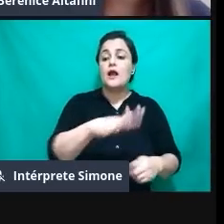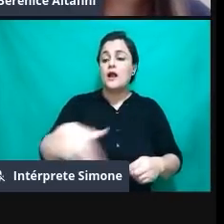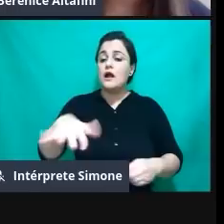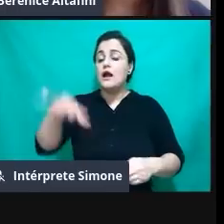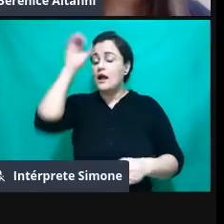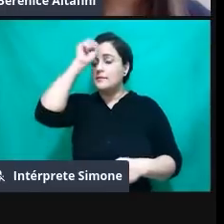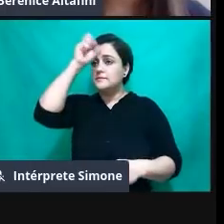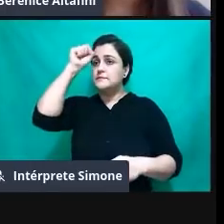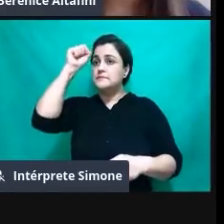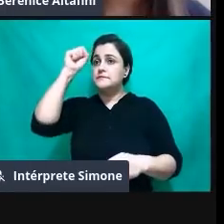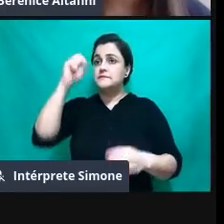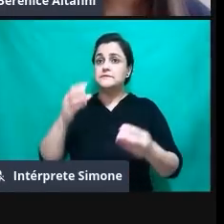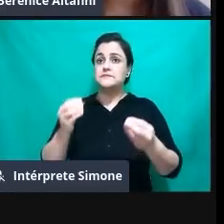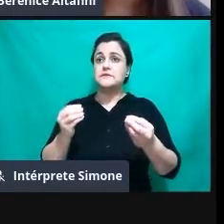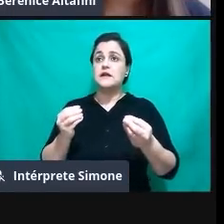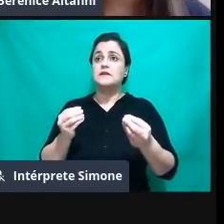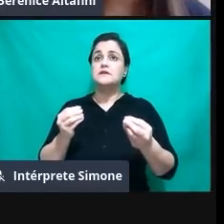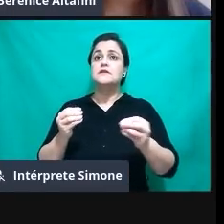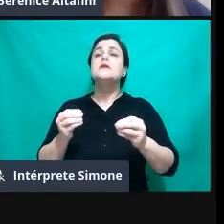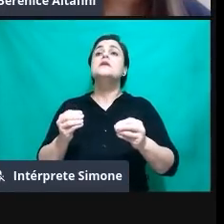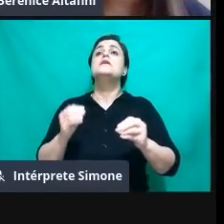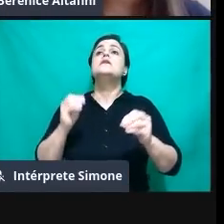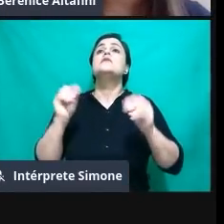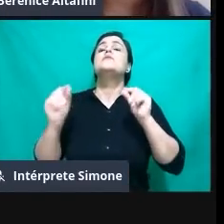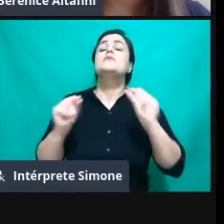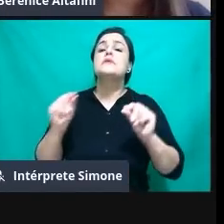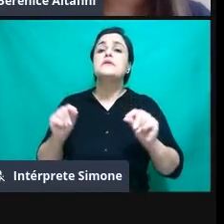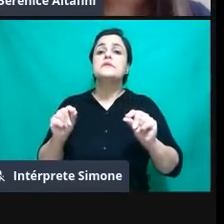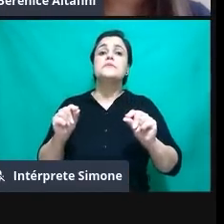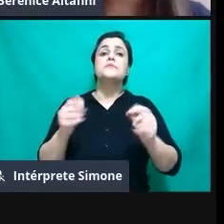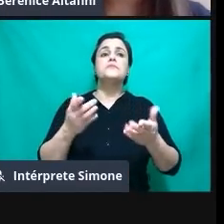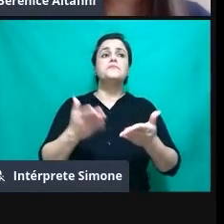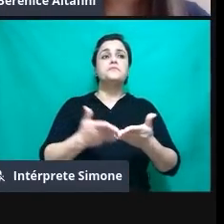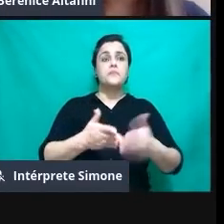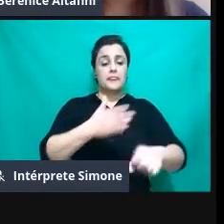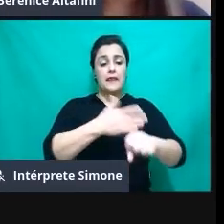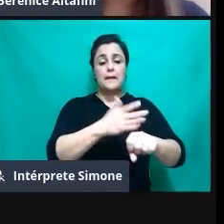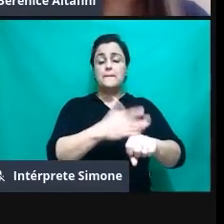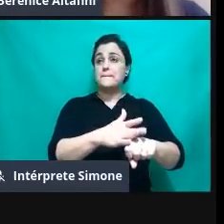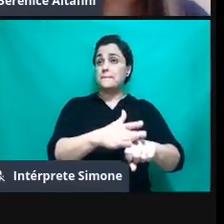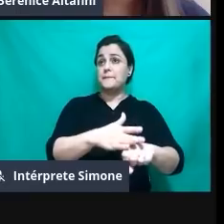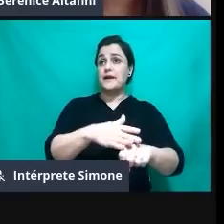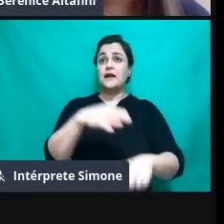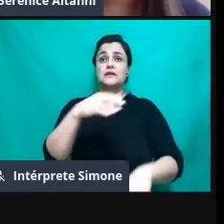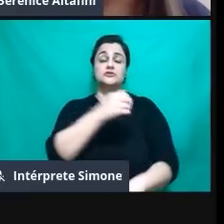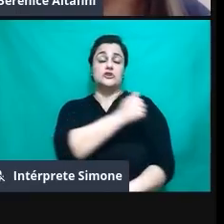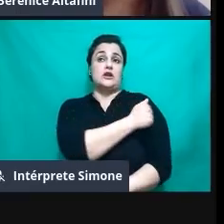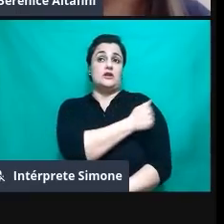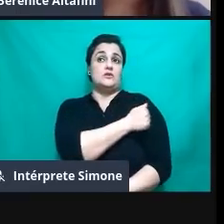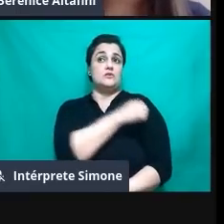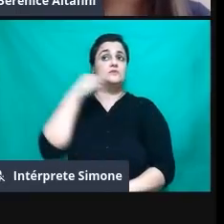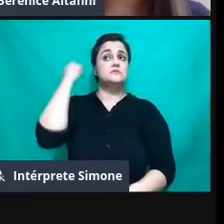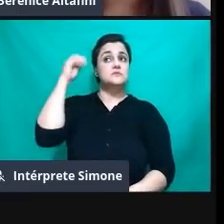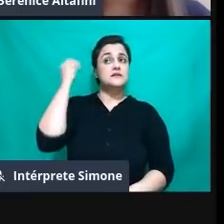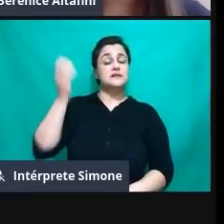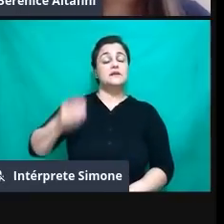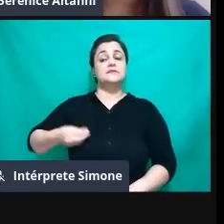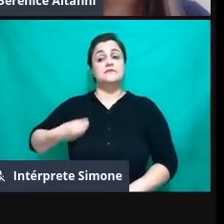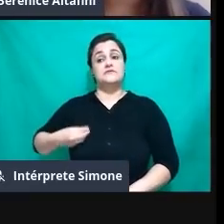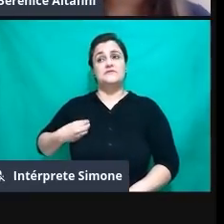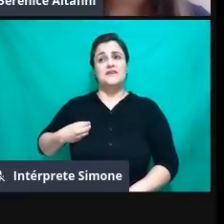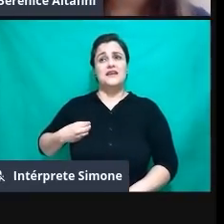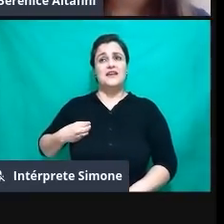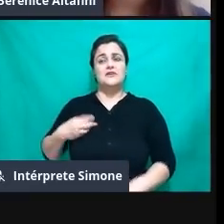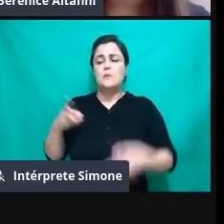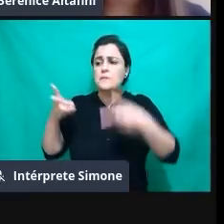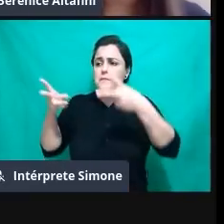habilidades que sejam mais, não menos importantes, mas mais urgentes neste momento, tá bom? Então, enfatizar bastante essa